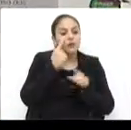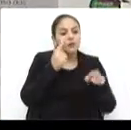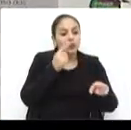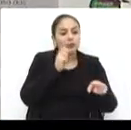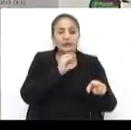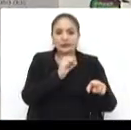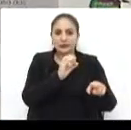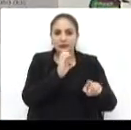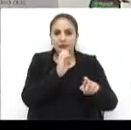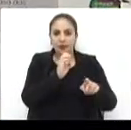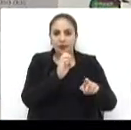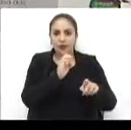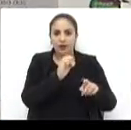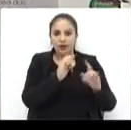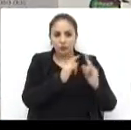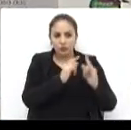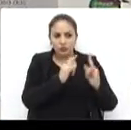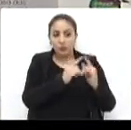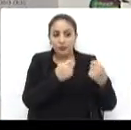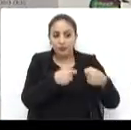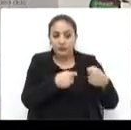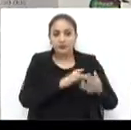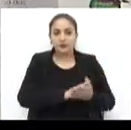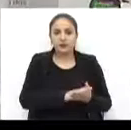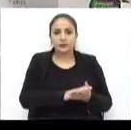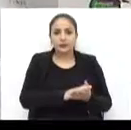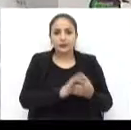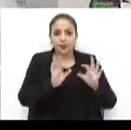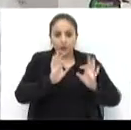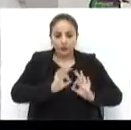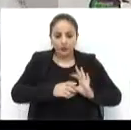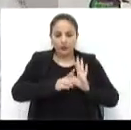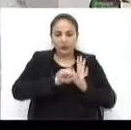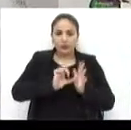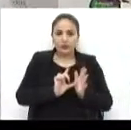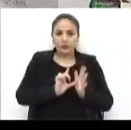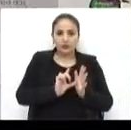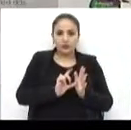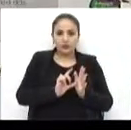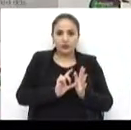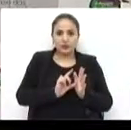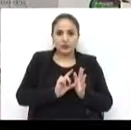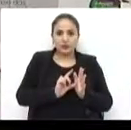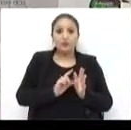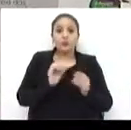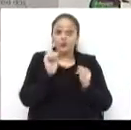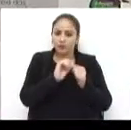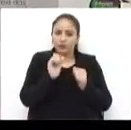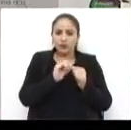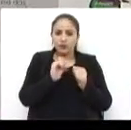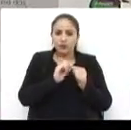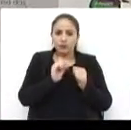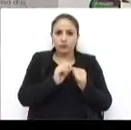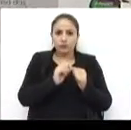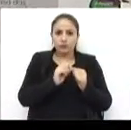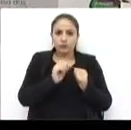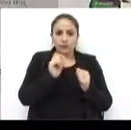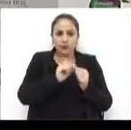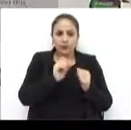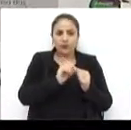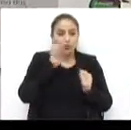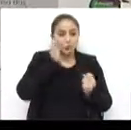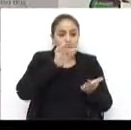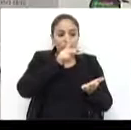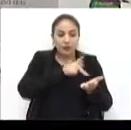se a instituição é idônea, né? Se os projetos anteriores, os pedidos anteriores são devidamente atendidos, ou seja,